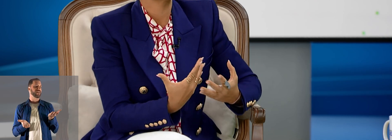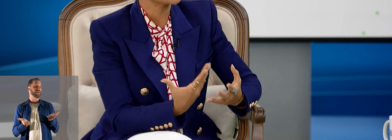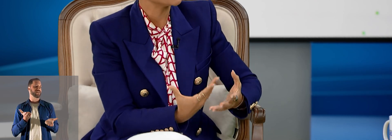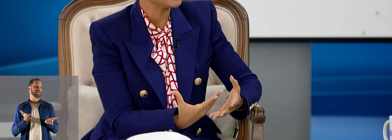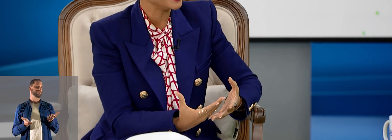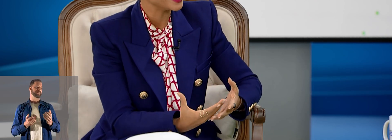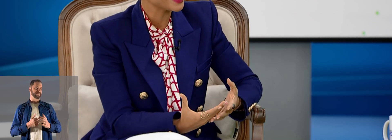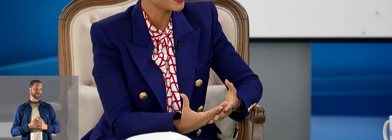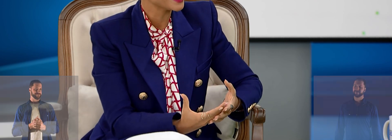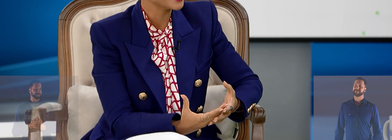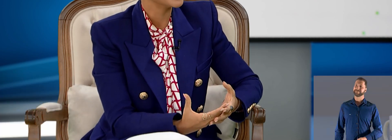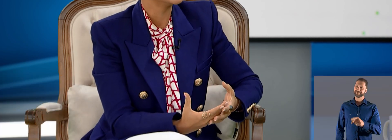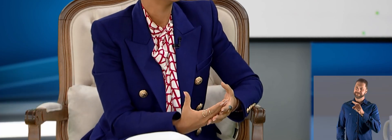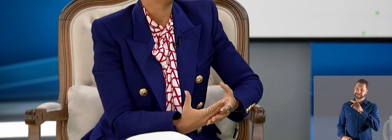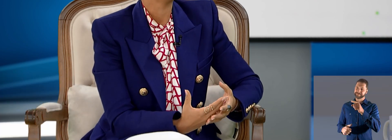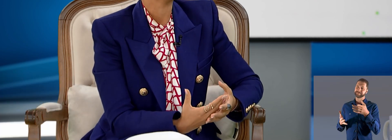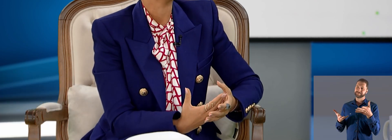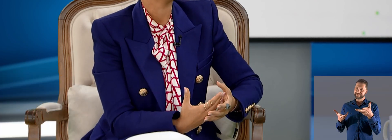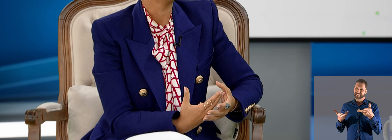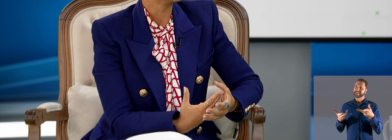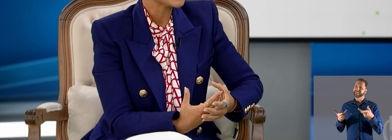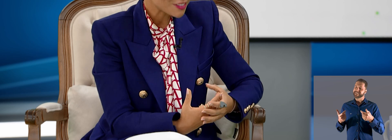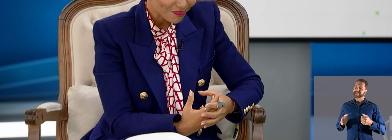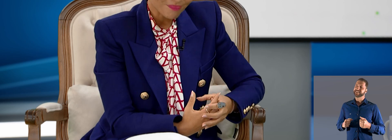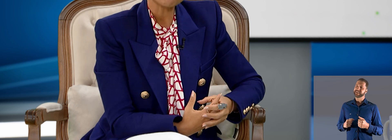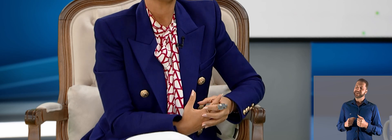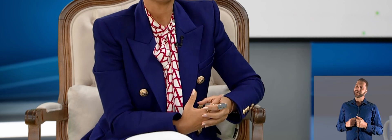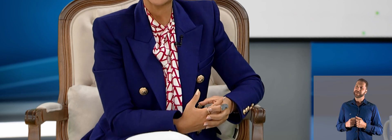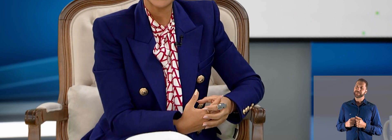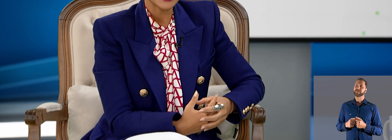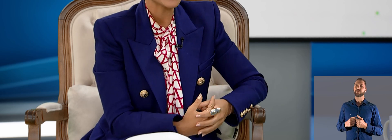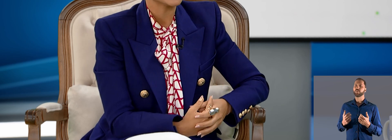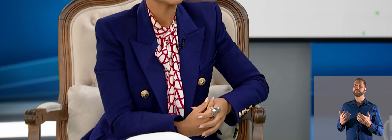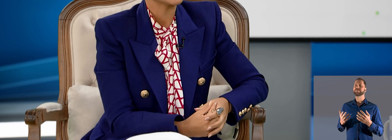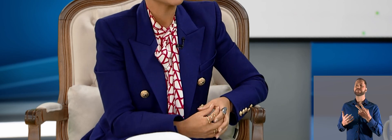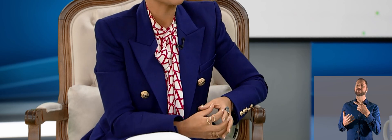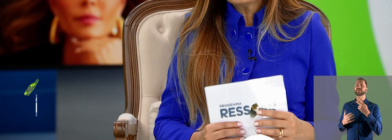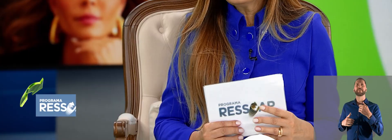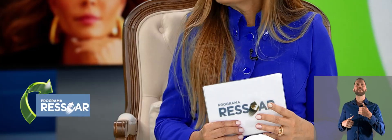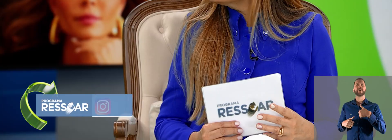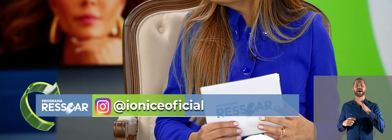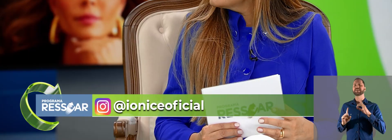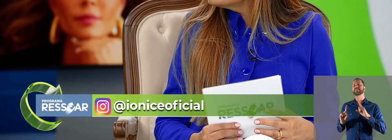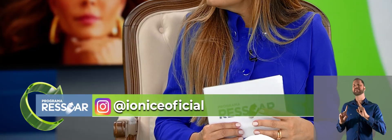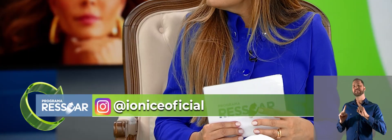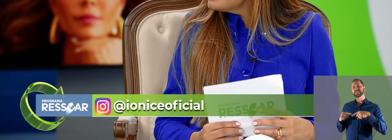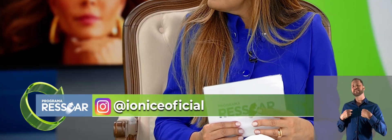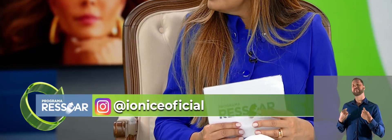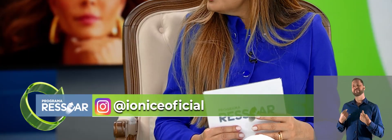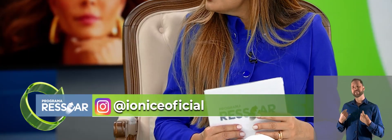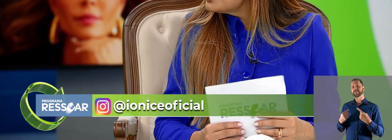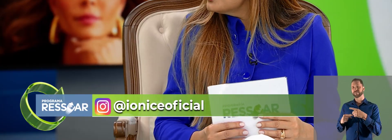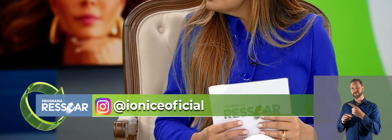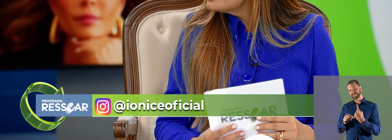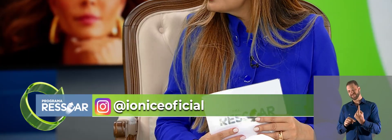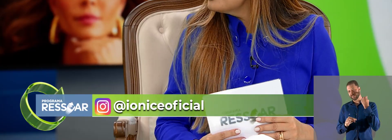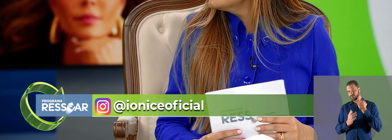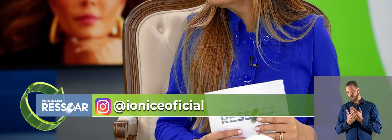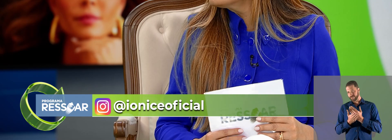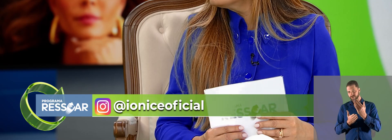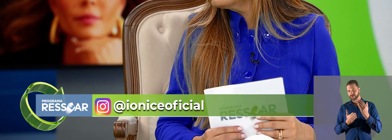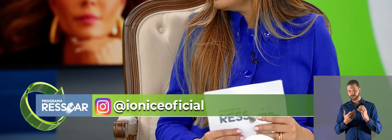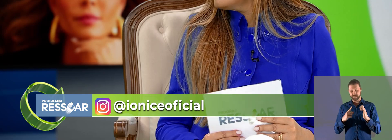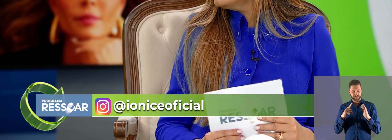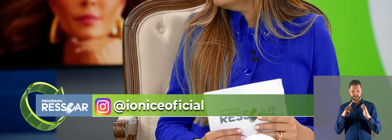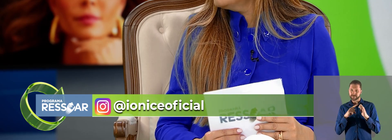seu momento de harmonia e isso É extraordinário Agora sim Quais foram os seus maiores desafios quando você